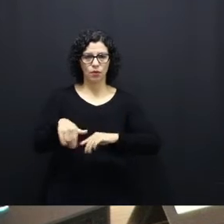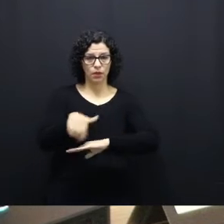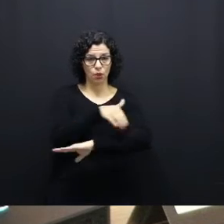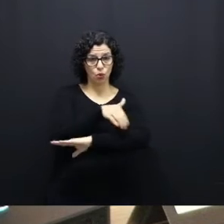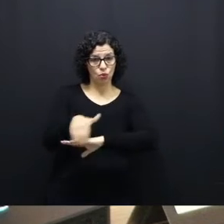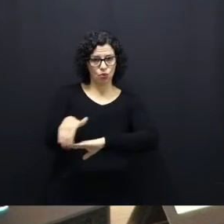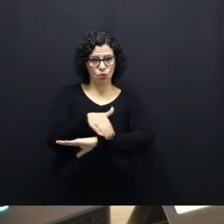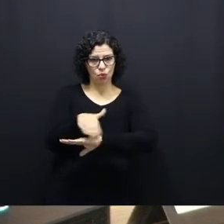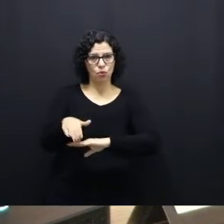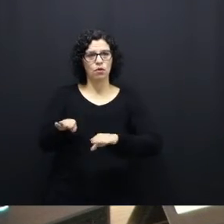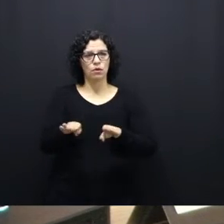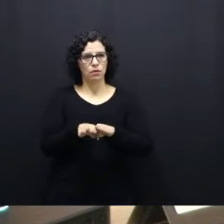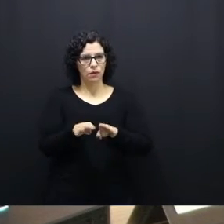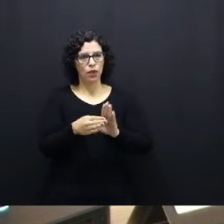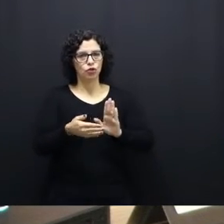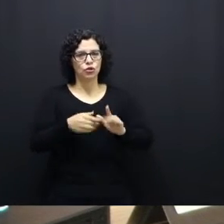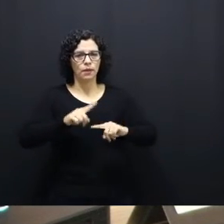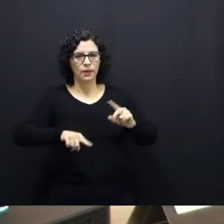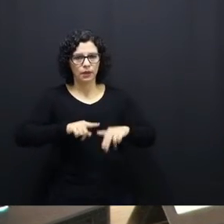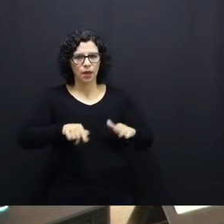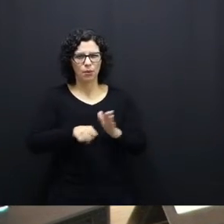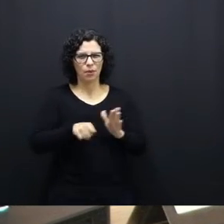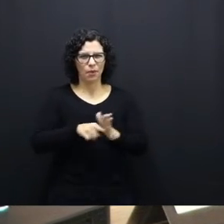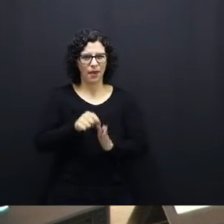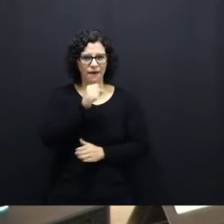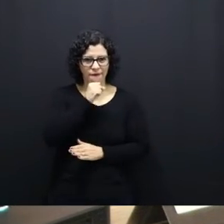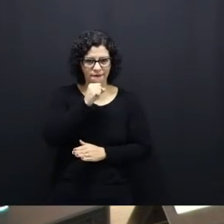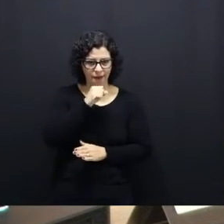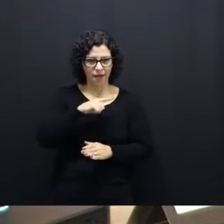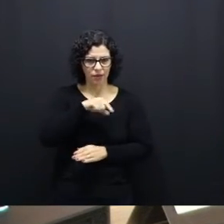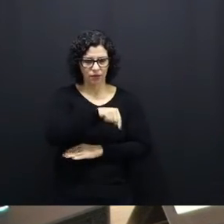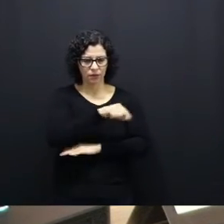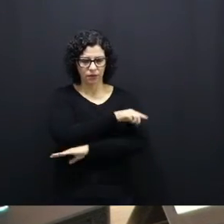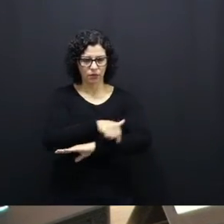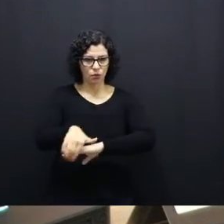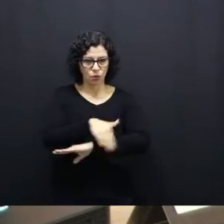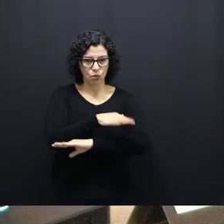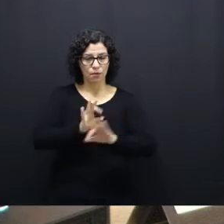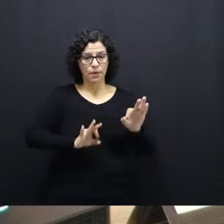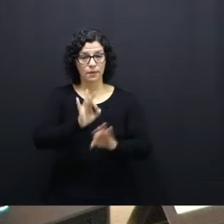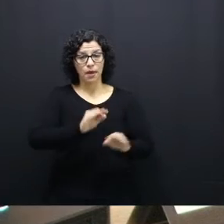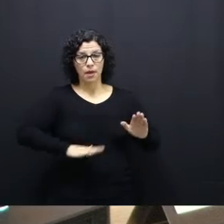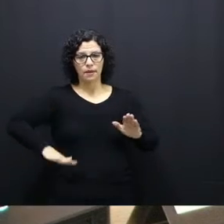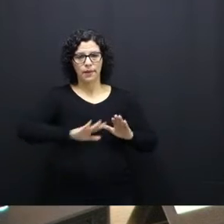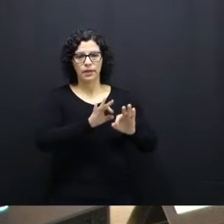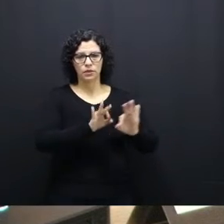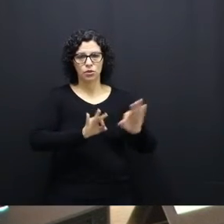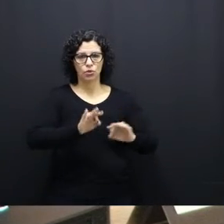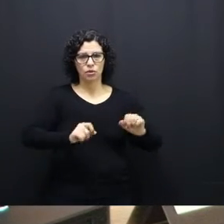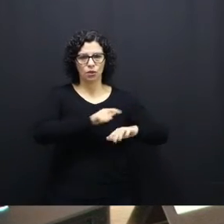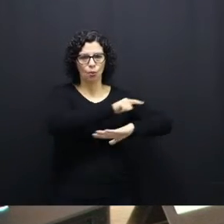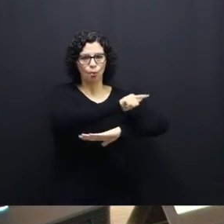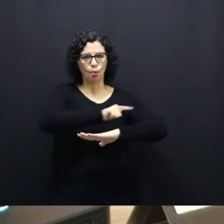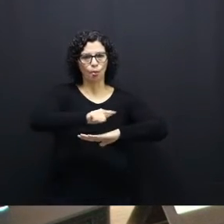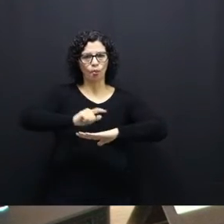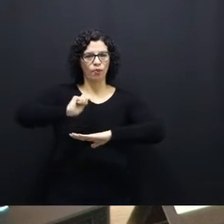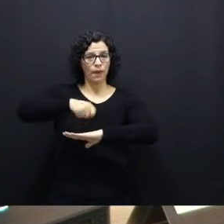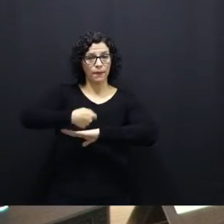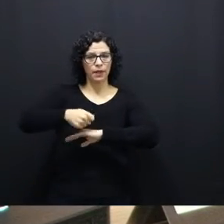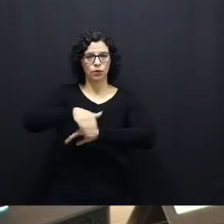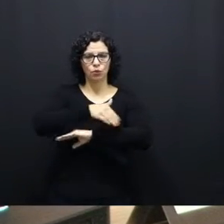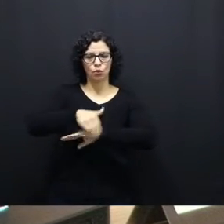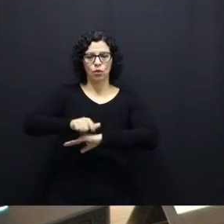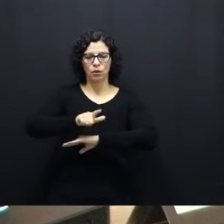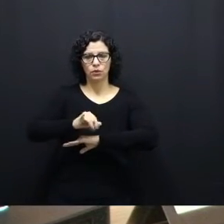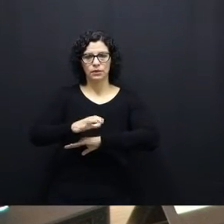antipó bem como retirada do material saturado borrachudos preparação de base e colocação de massa asfáltica na